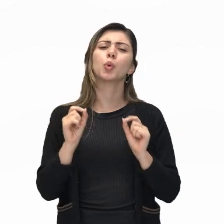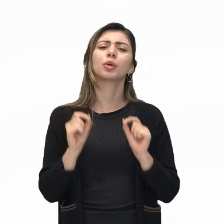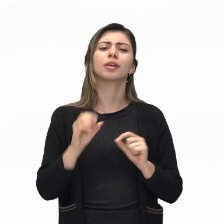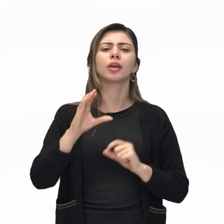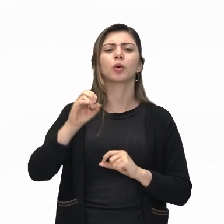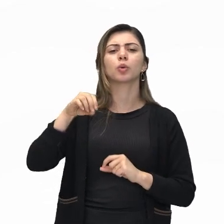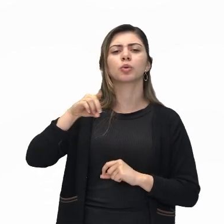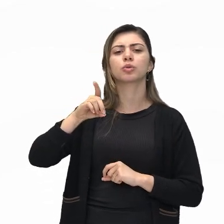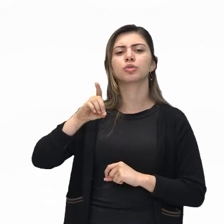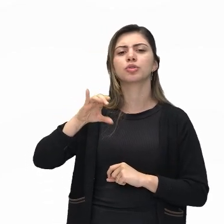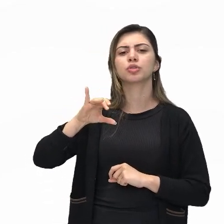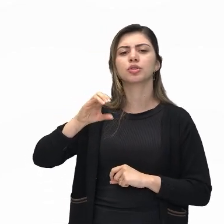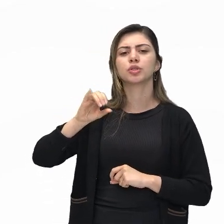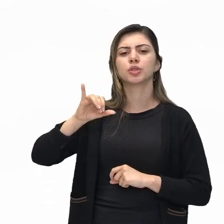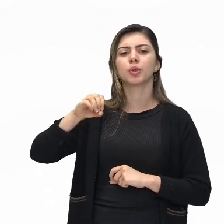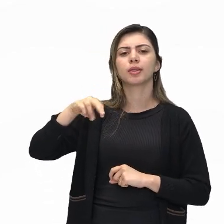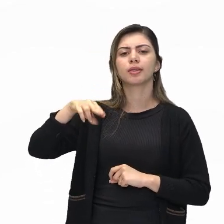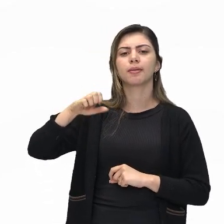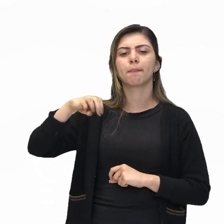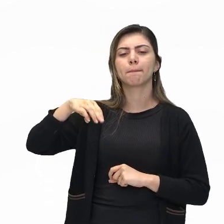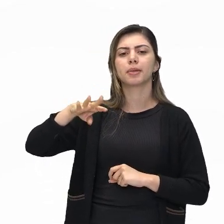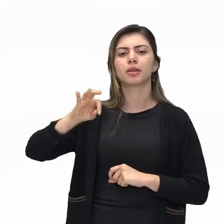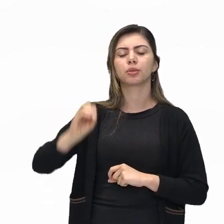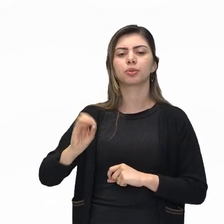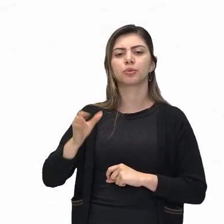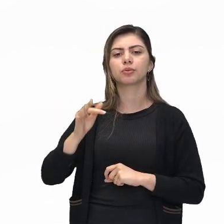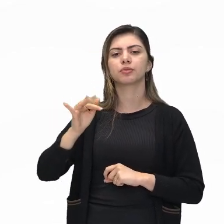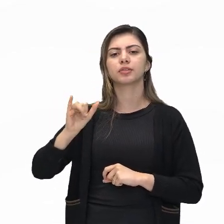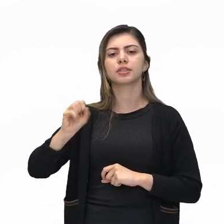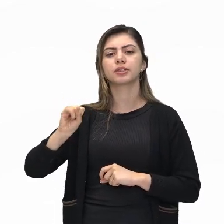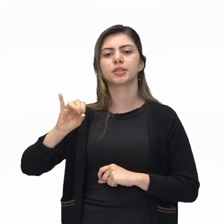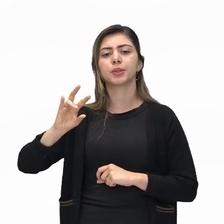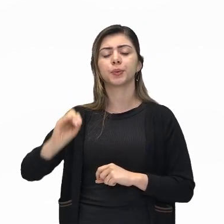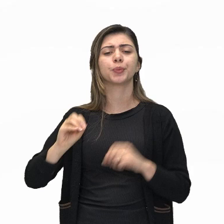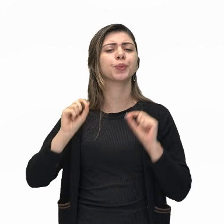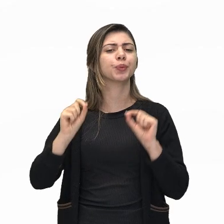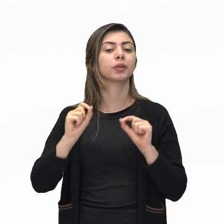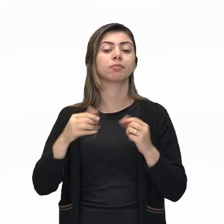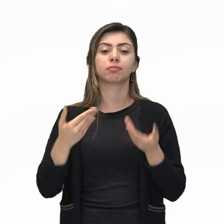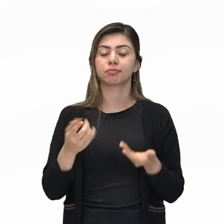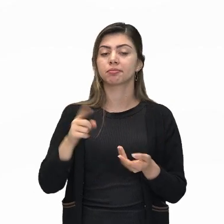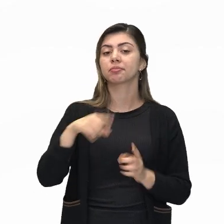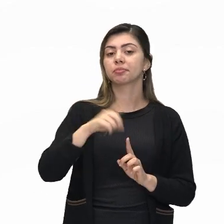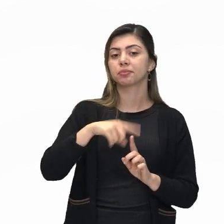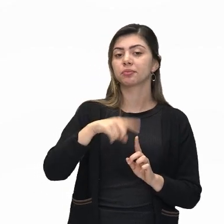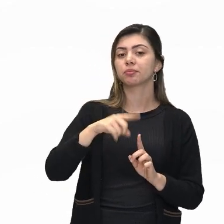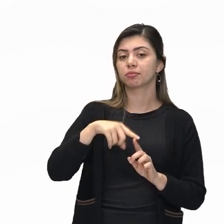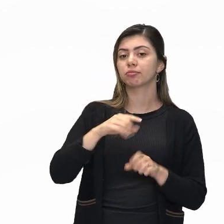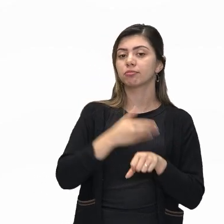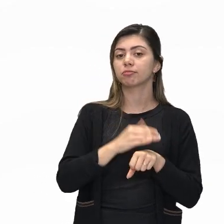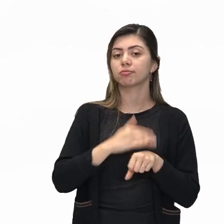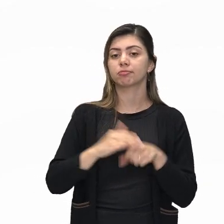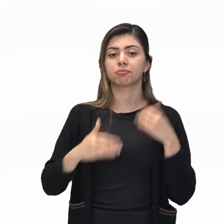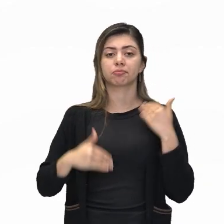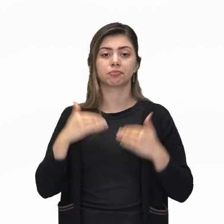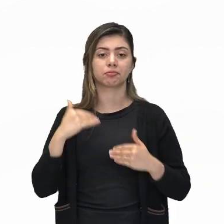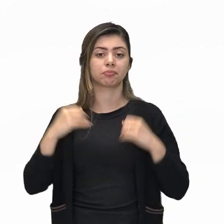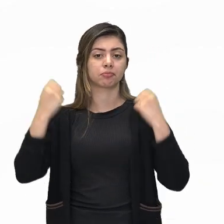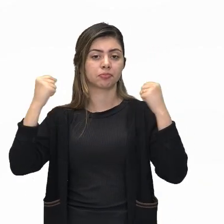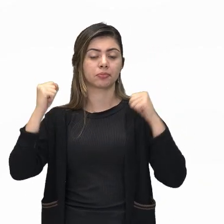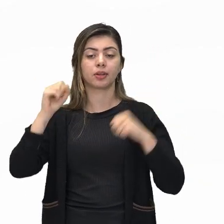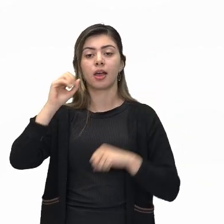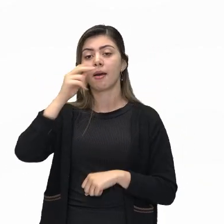condicionamento físico? É uma modalidade de prática de atividade física em que o indivíduo alcança uma melhora